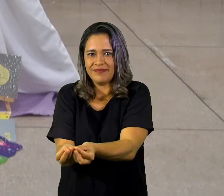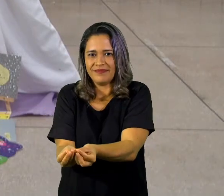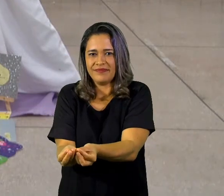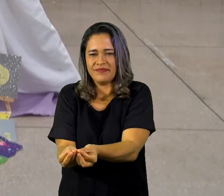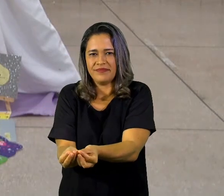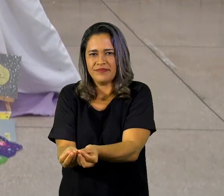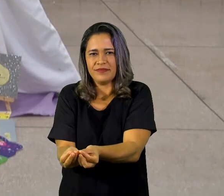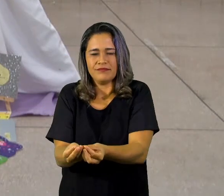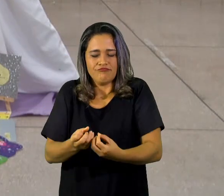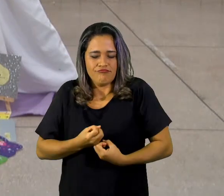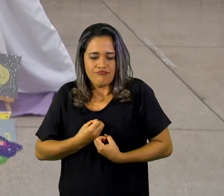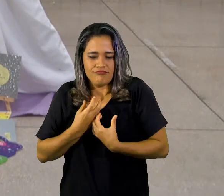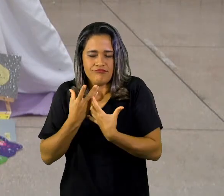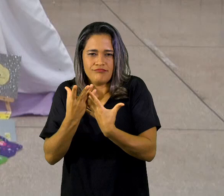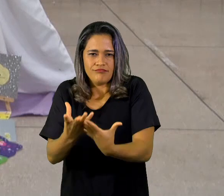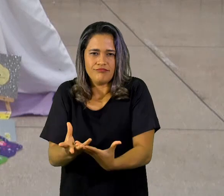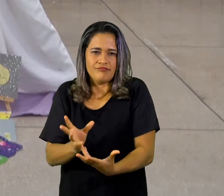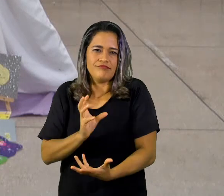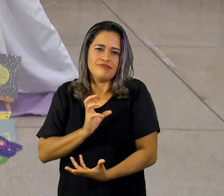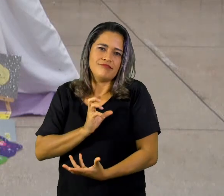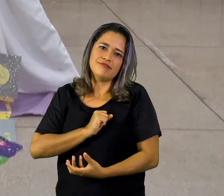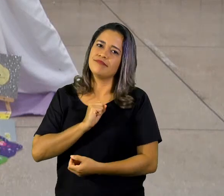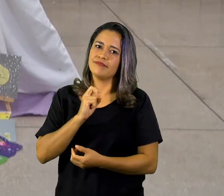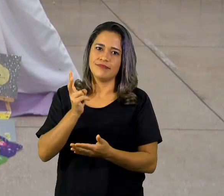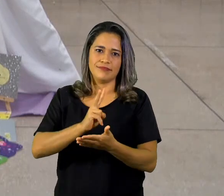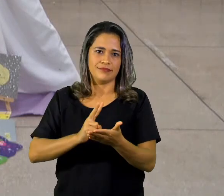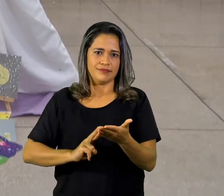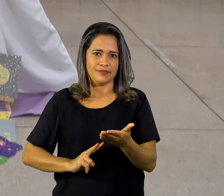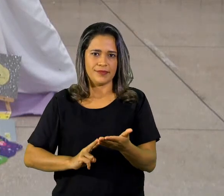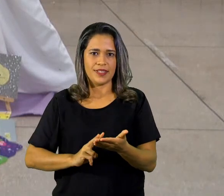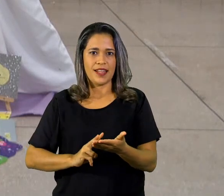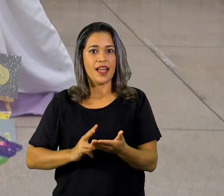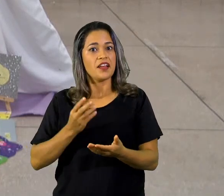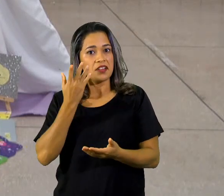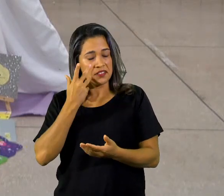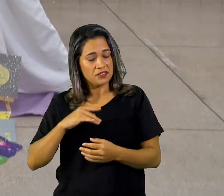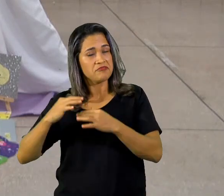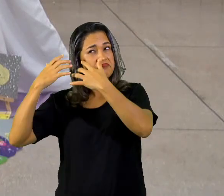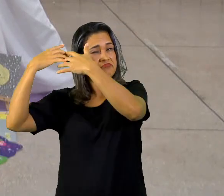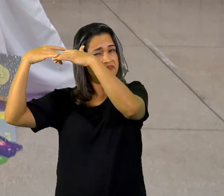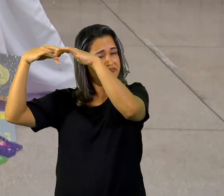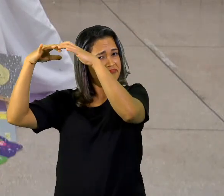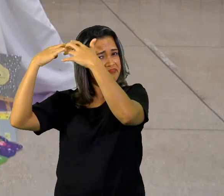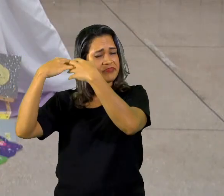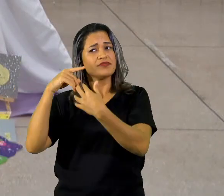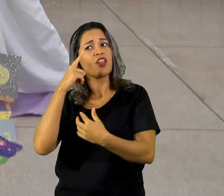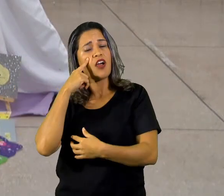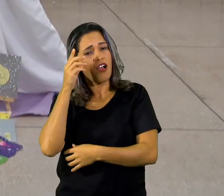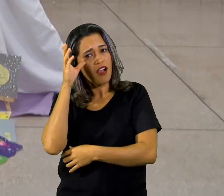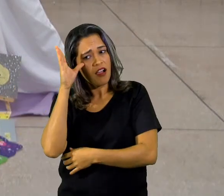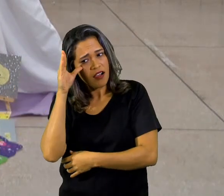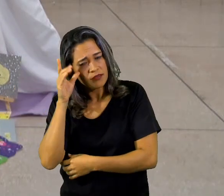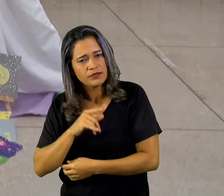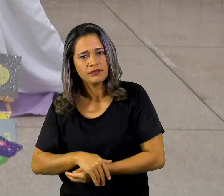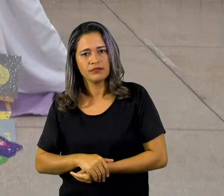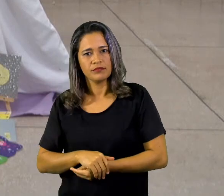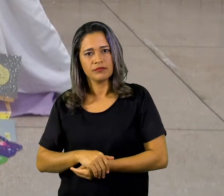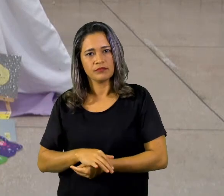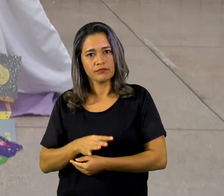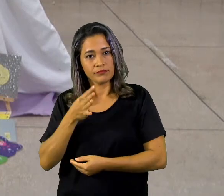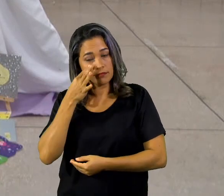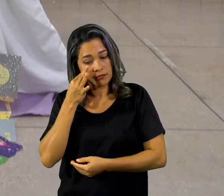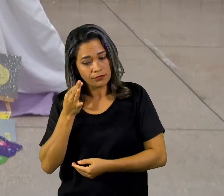que desperta o gosto pela leitura, a criança vai imaginar. Então, observe, tente, faça com a